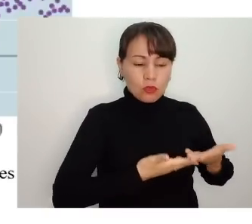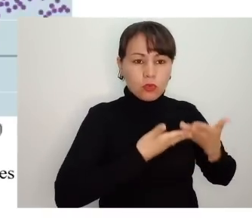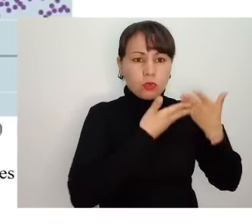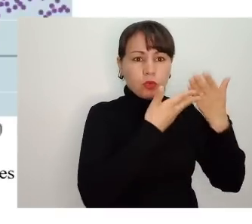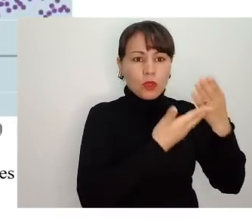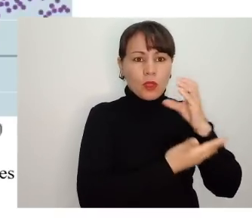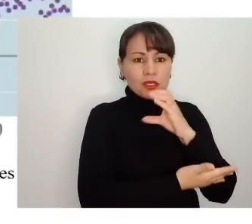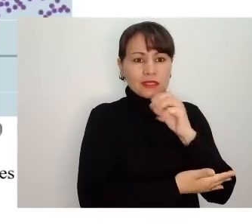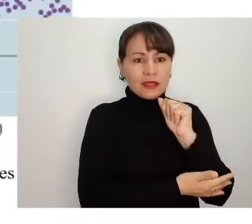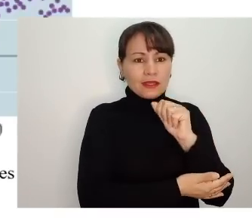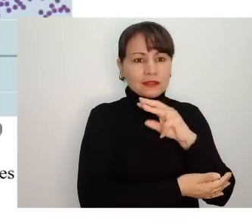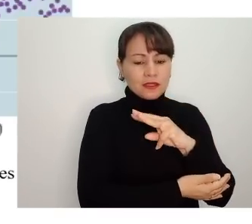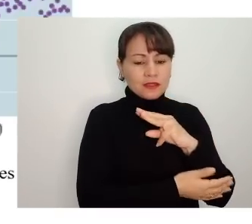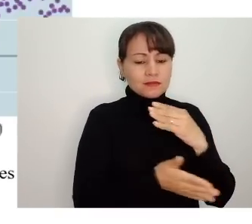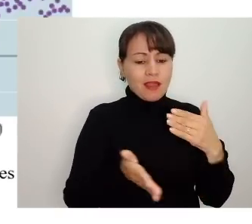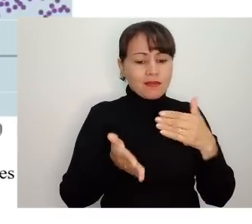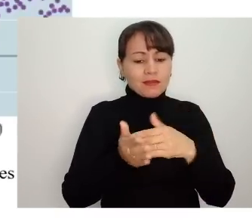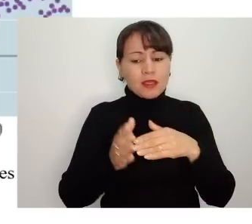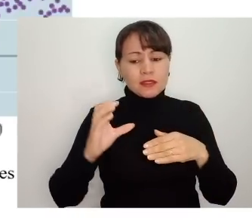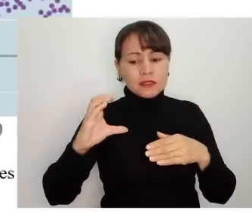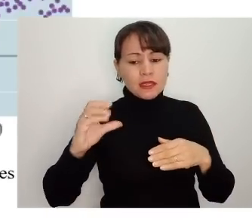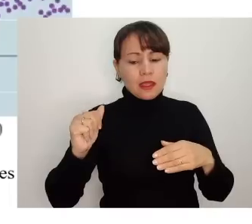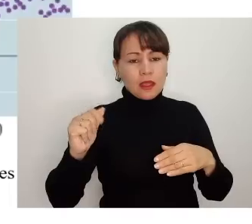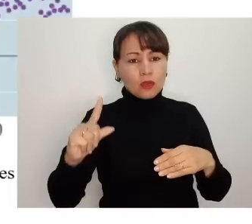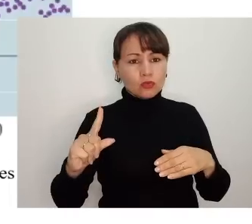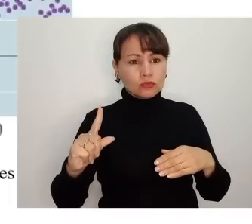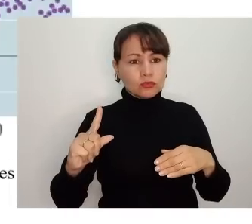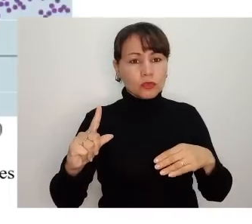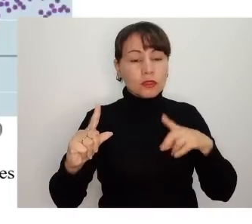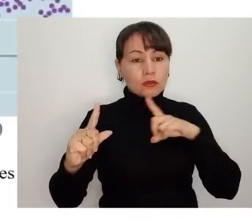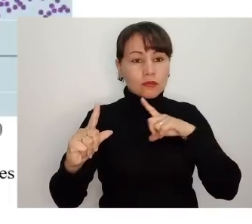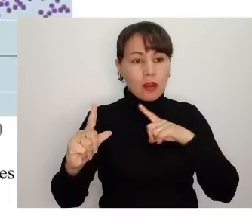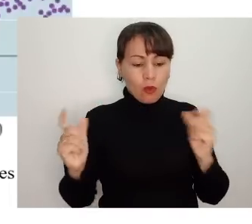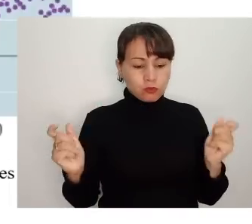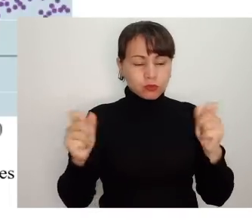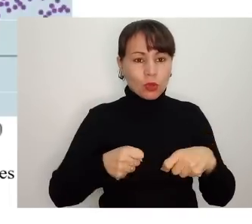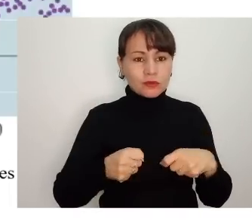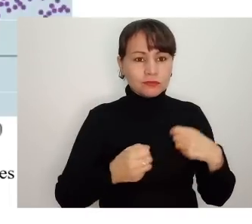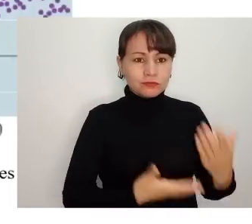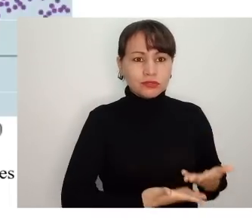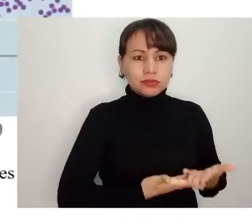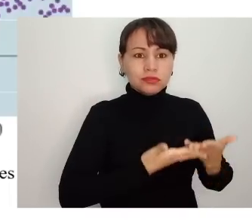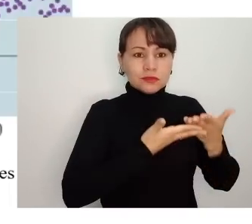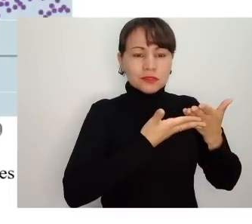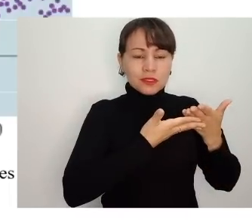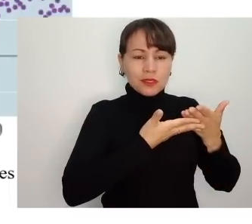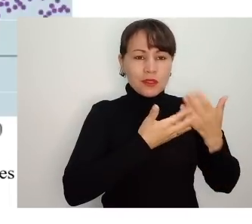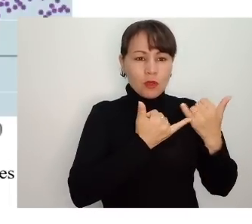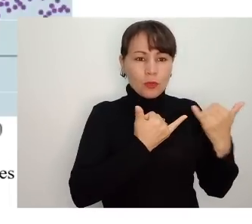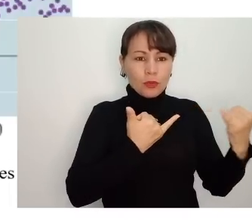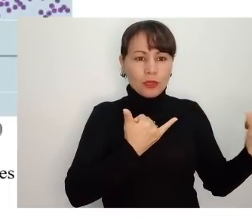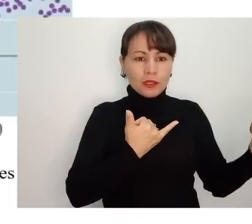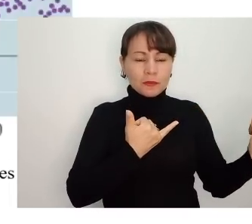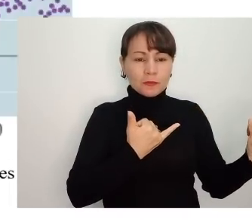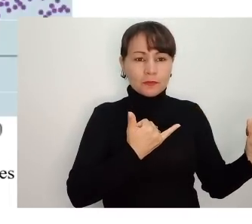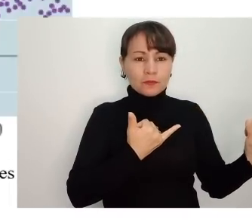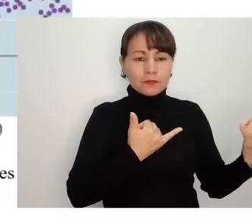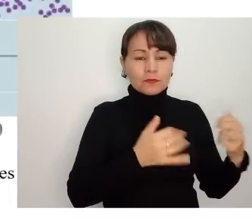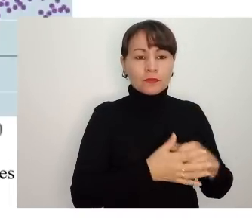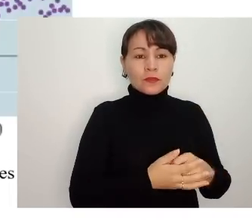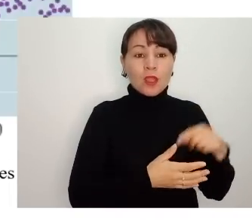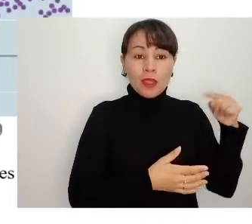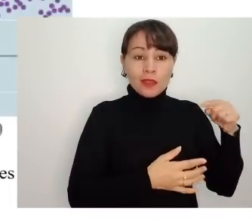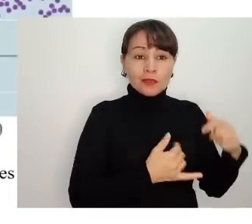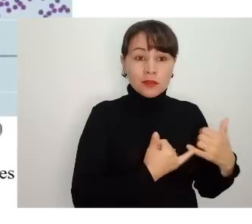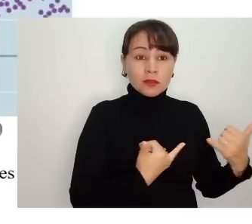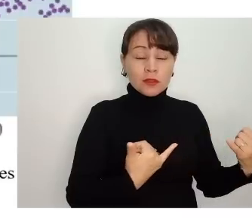ser levada do CA3 para o CA1. Então, aqui vai ter um potencial de ação, potencial elétrico.